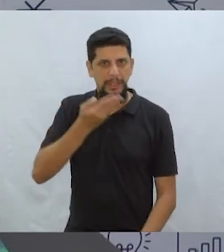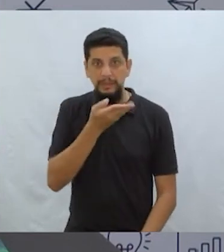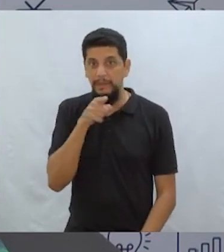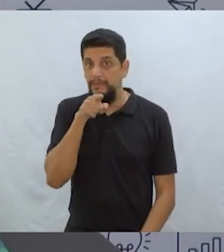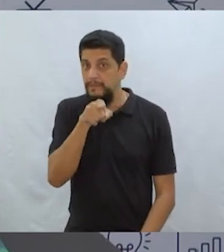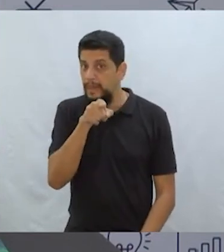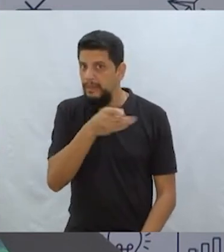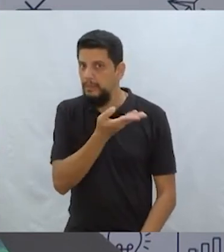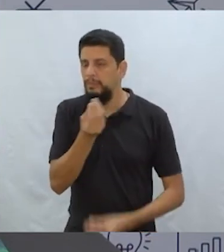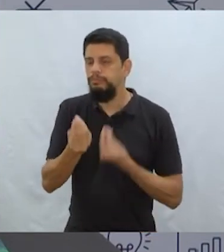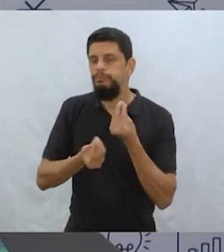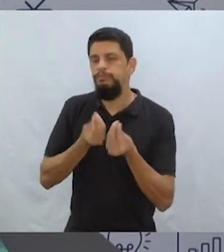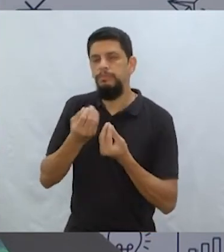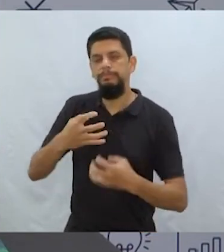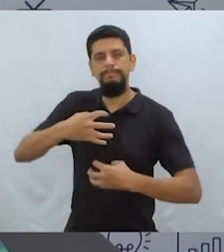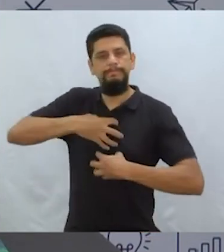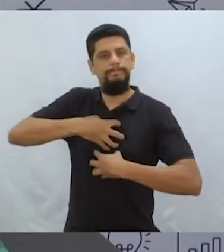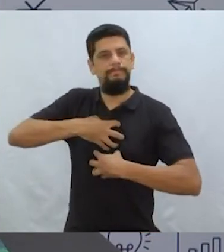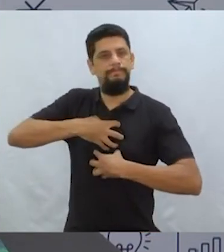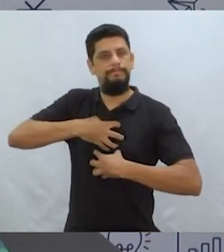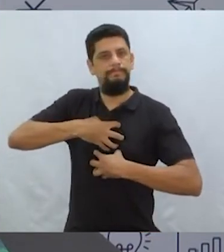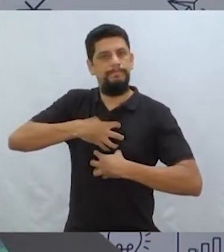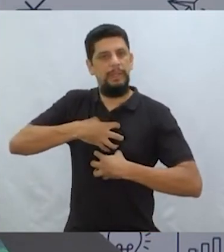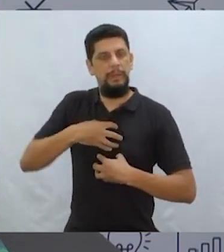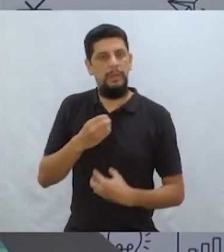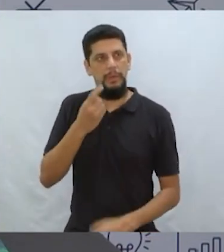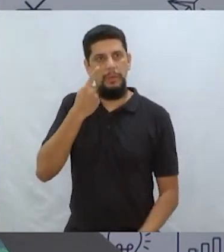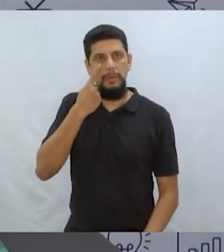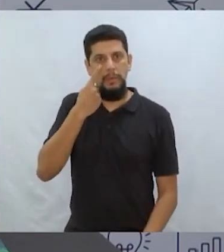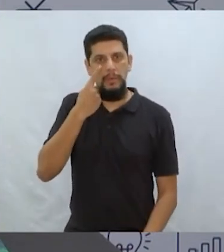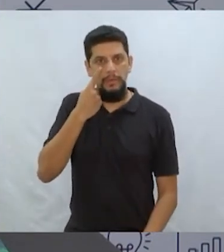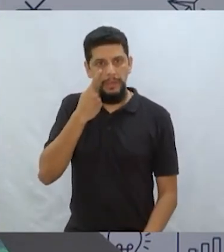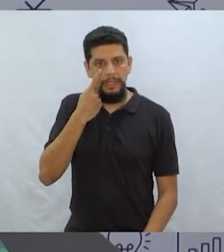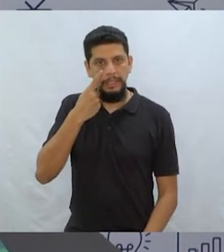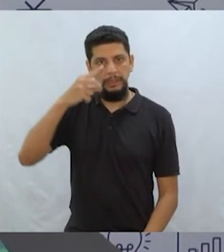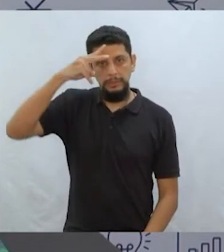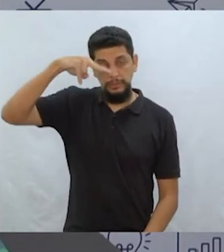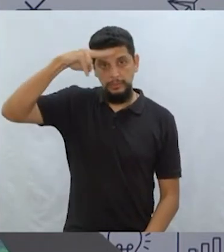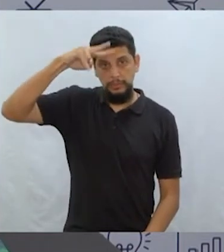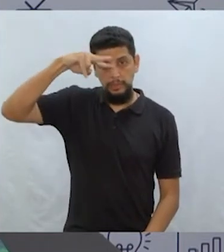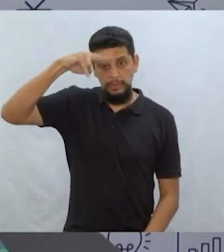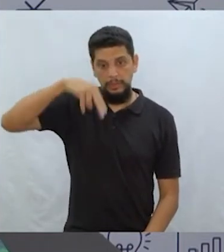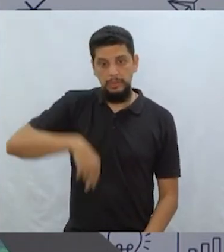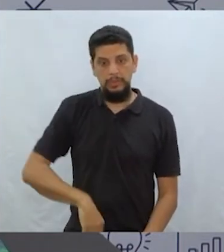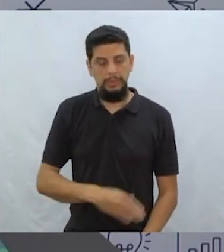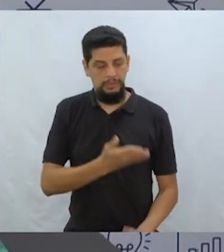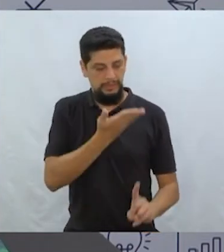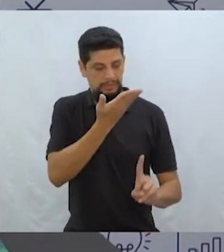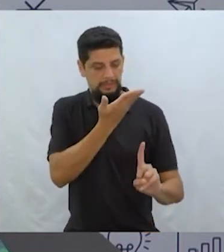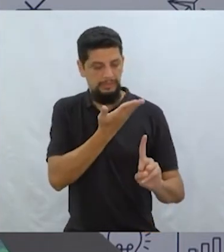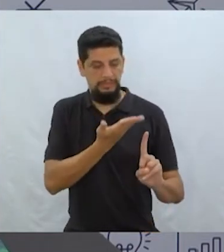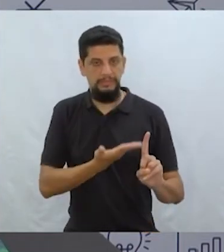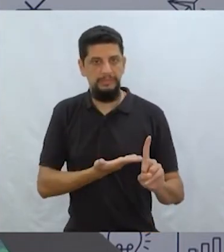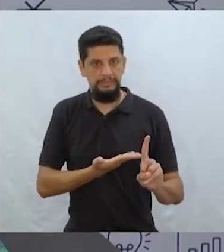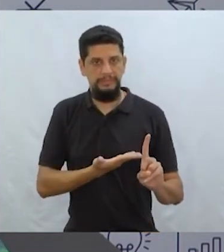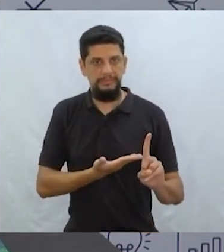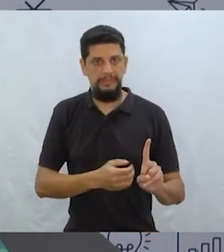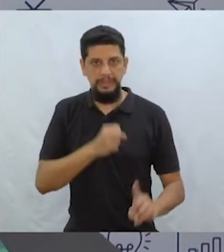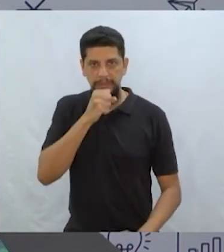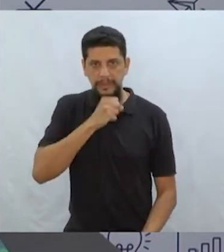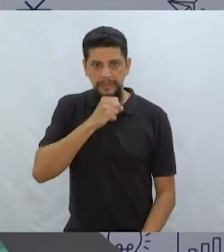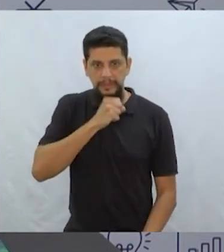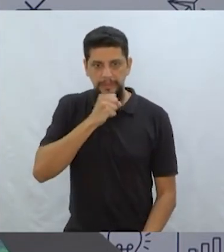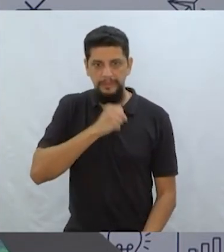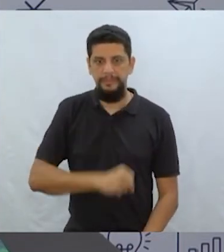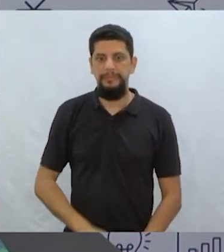de vocês como vocês se sentiram ouvindo essa história do nosso do nosso